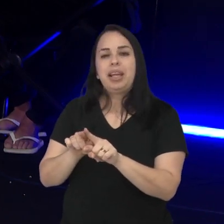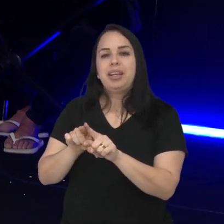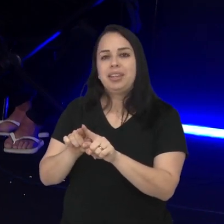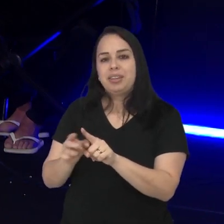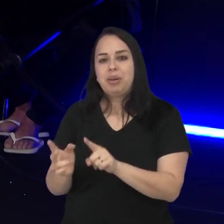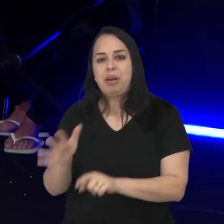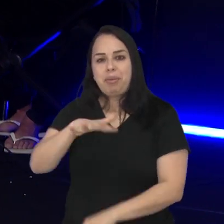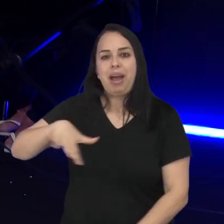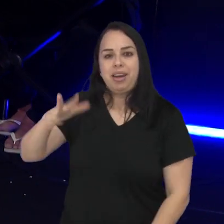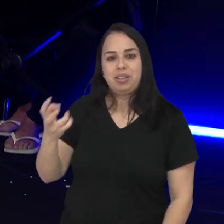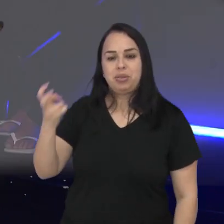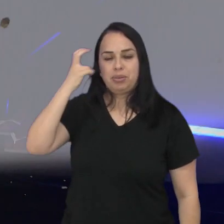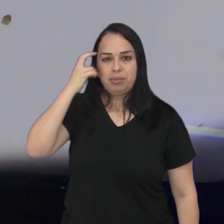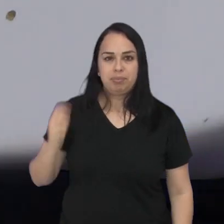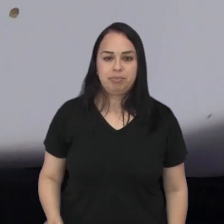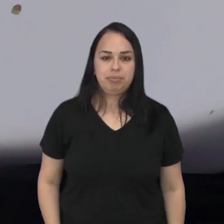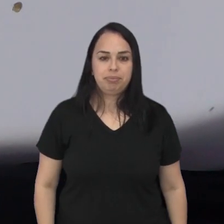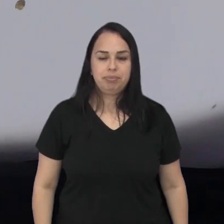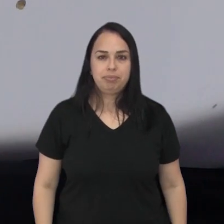atividades culturais.